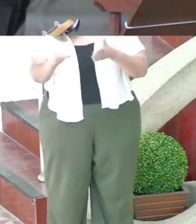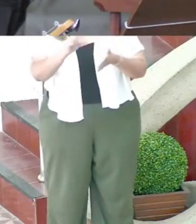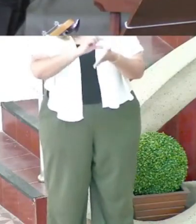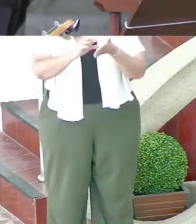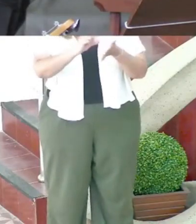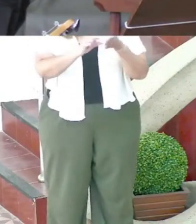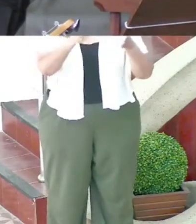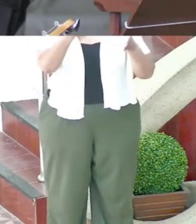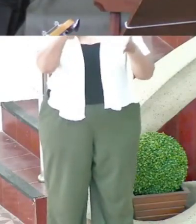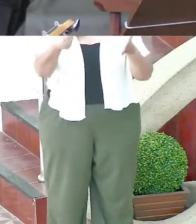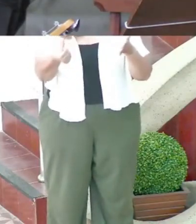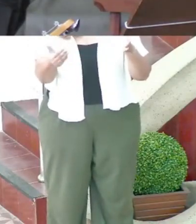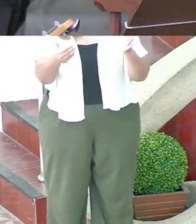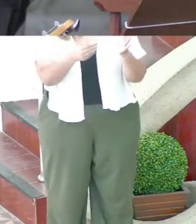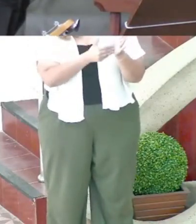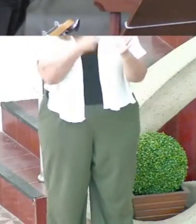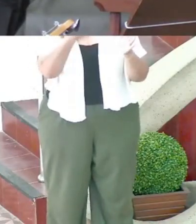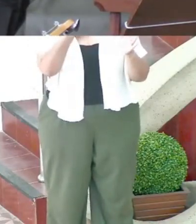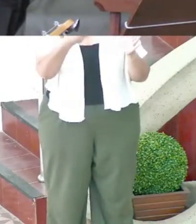31.